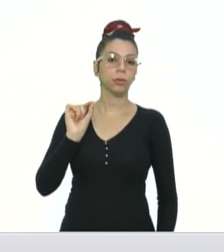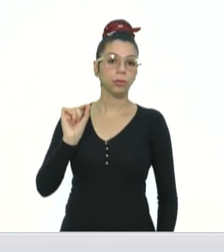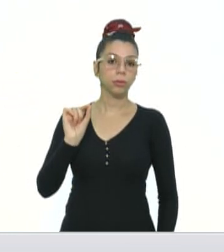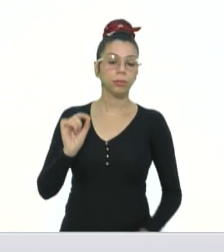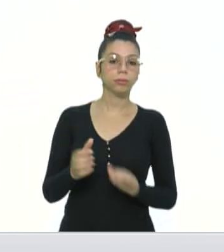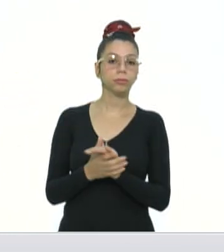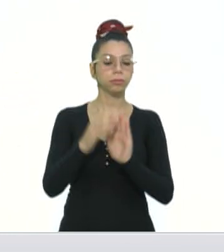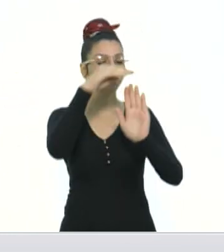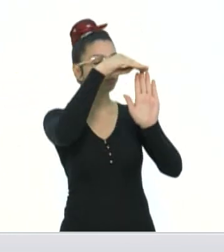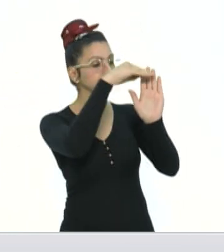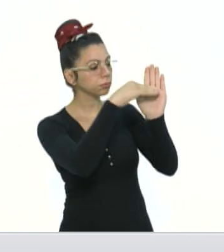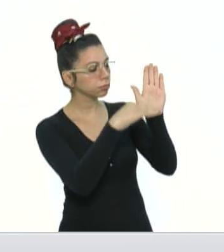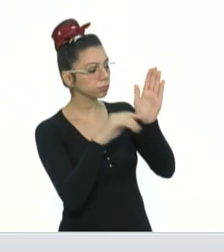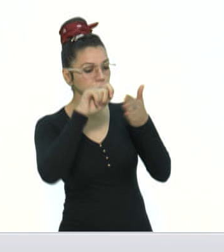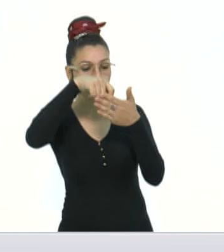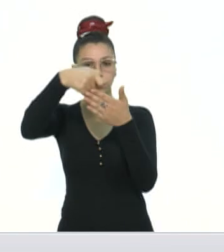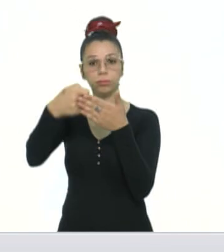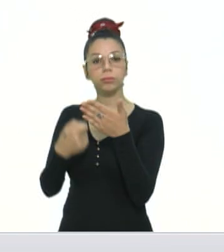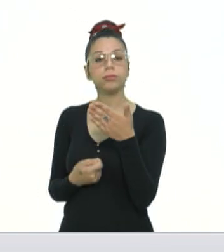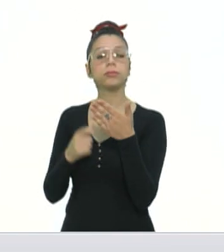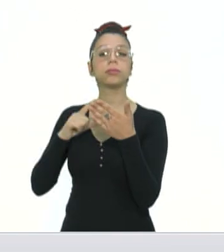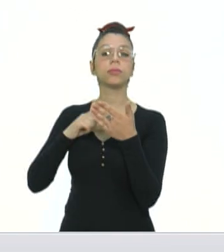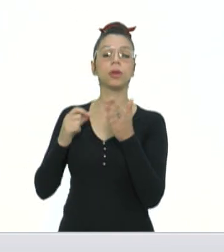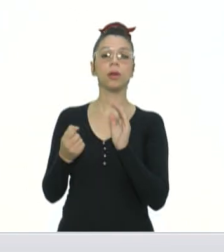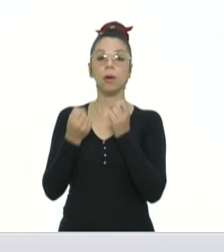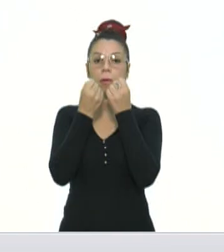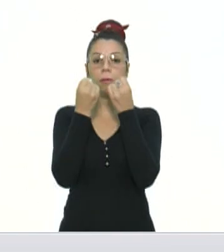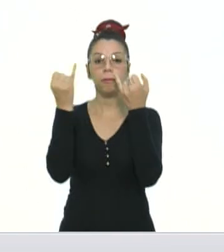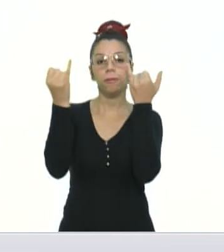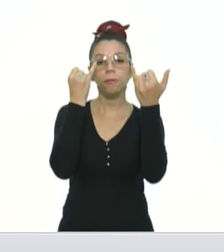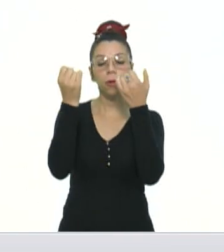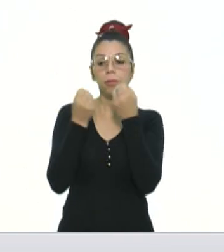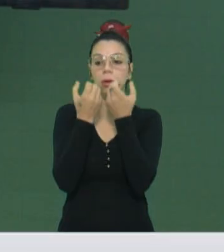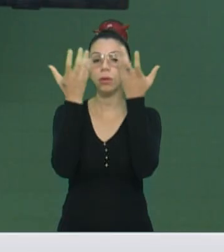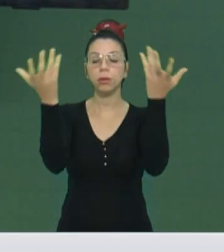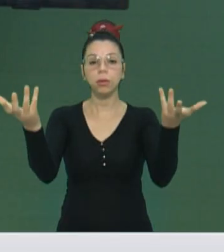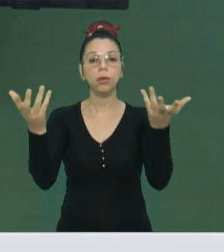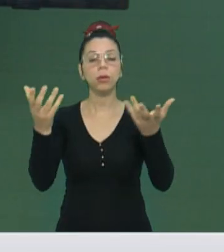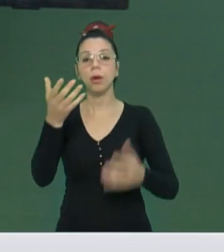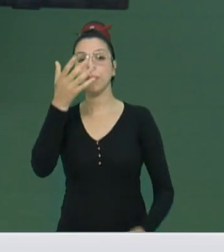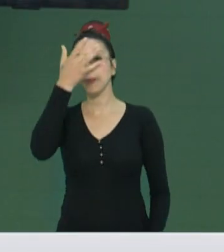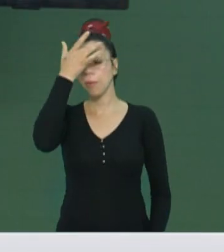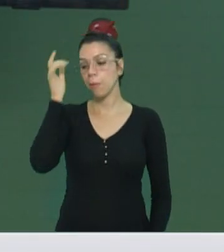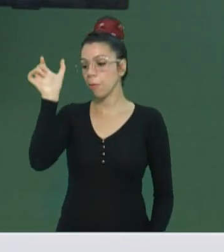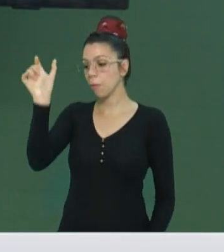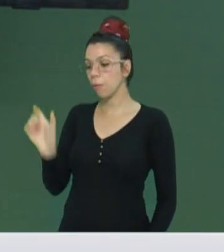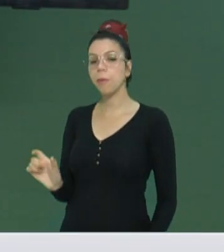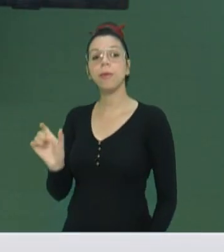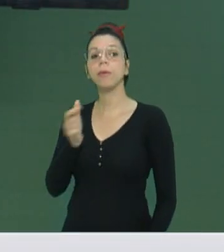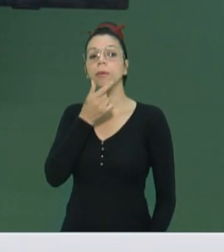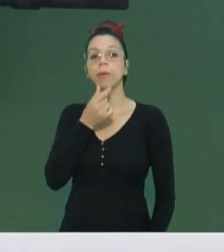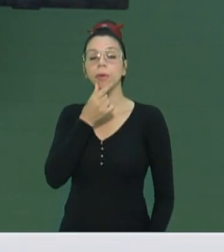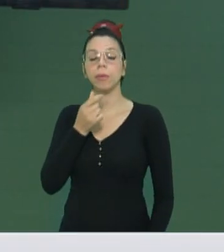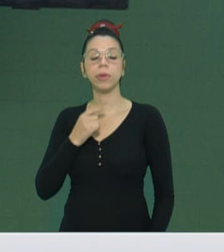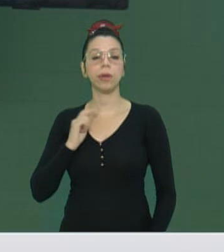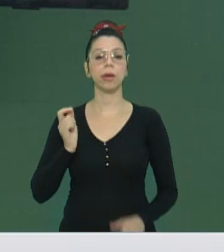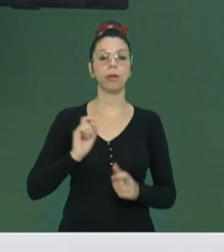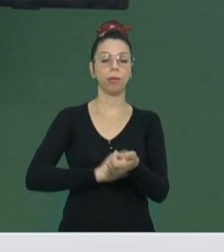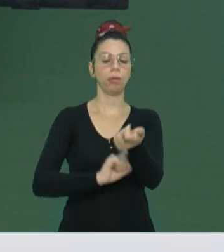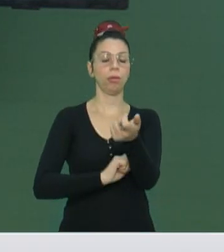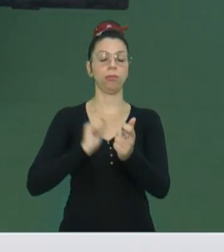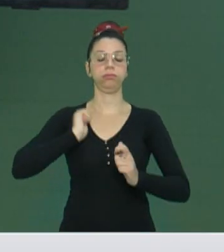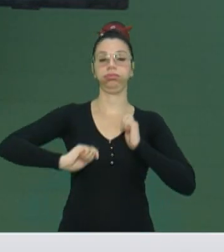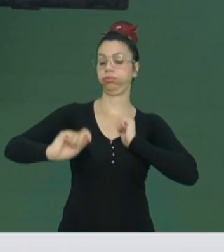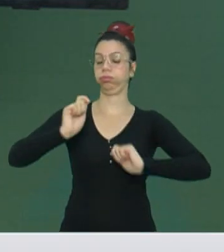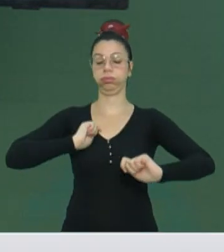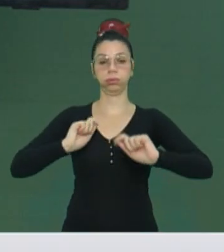que elementos do texto fornecem-nos a informação de que o personagem está irritado? Primeiro que nós vamos ver a cara dele,